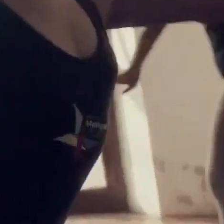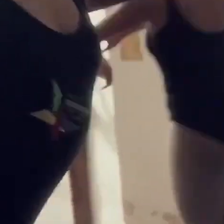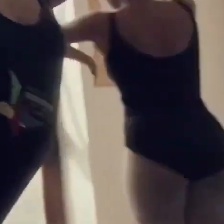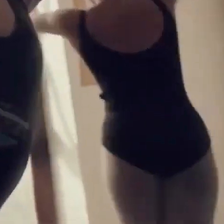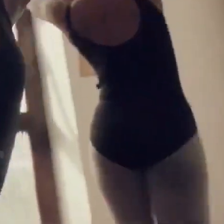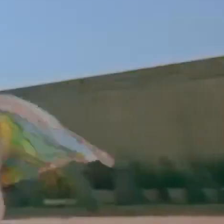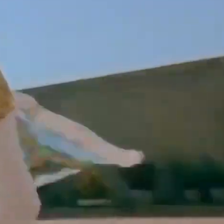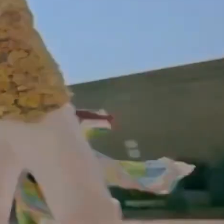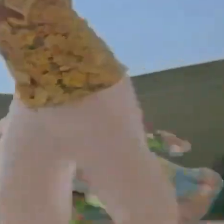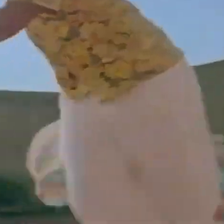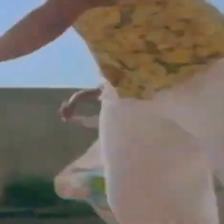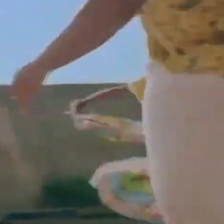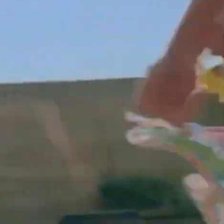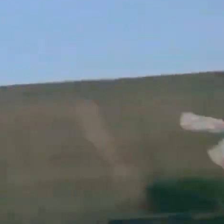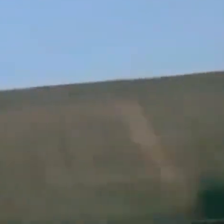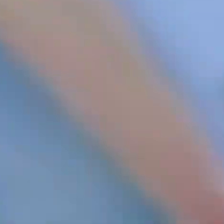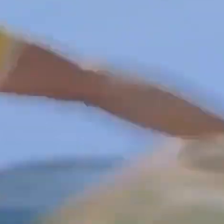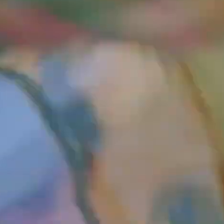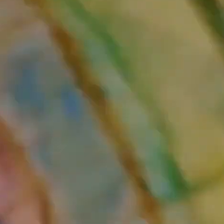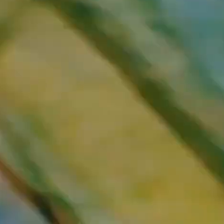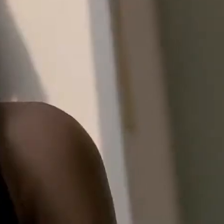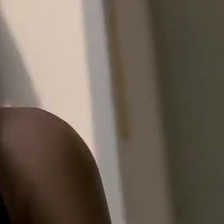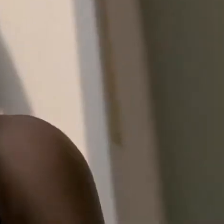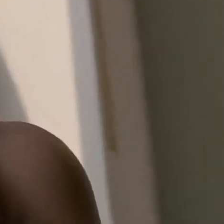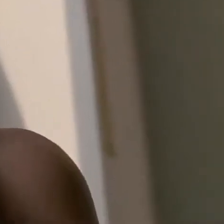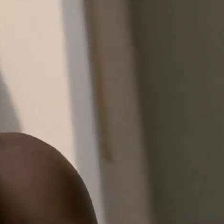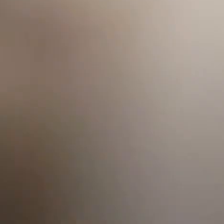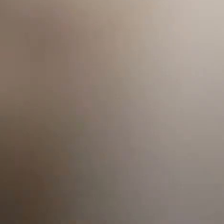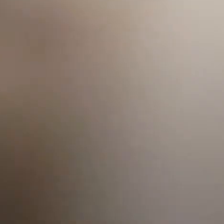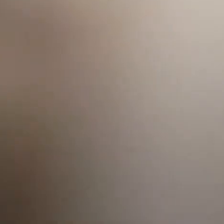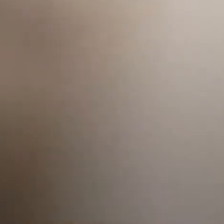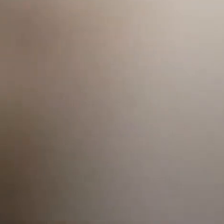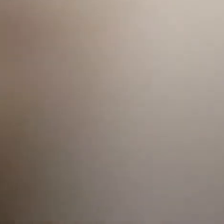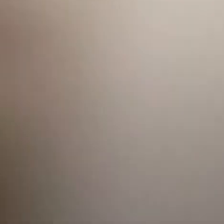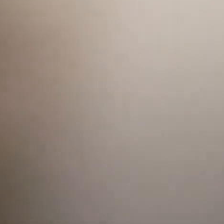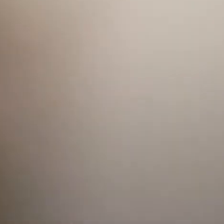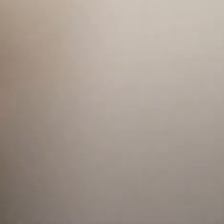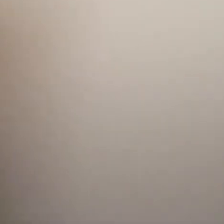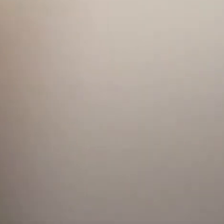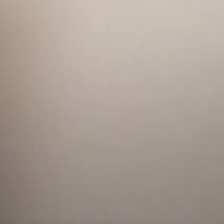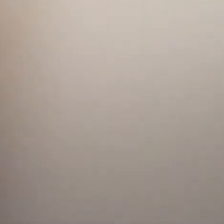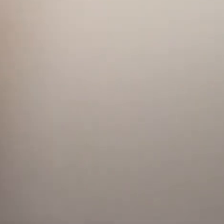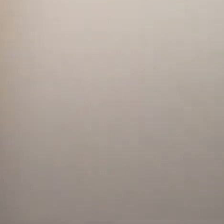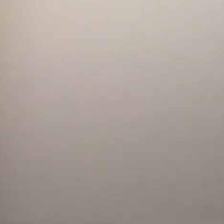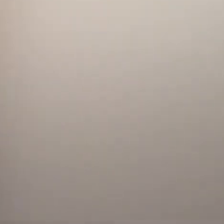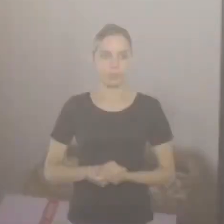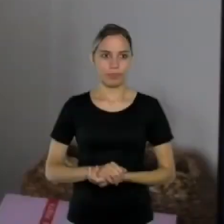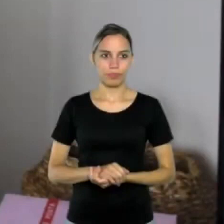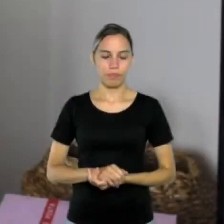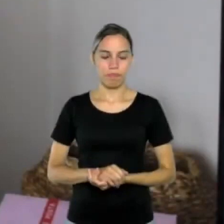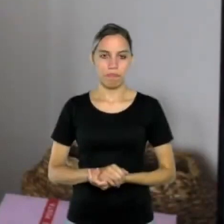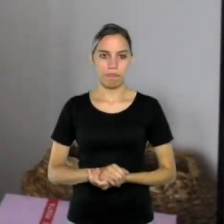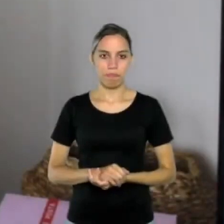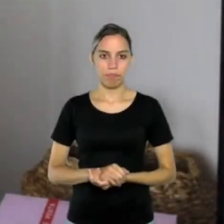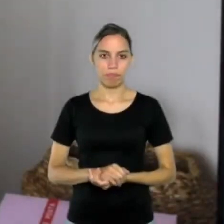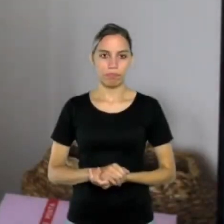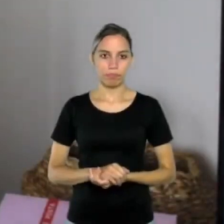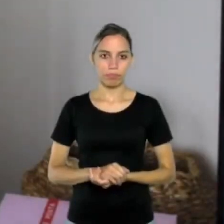está. Apoiando e valorizando nossa cultura, crescemos e evoluímos juntos.